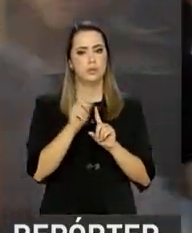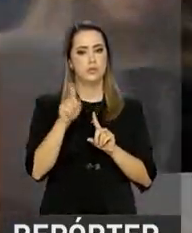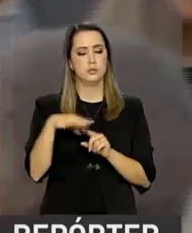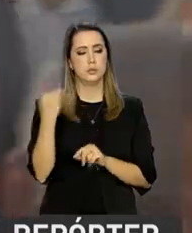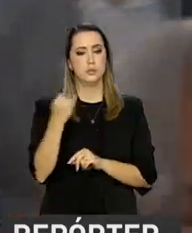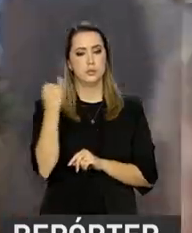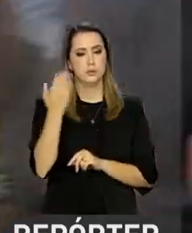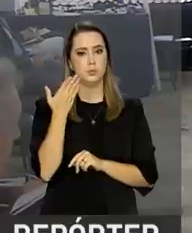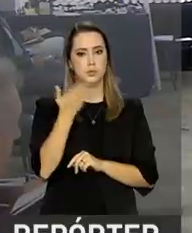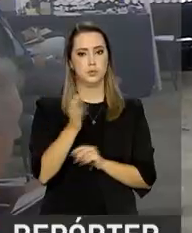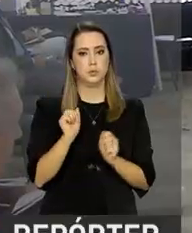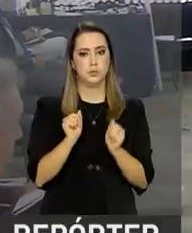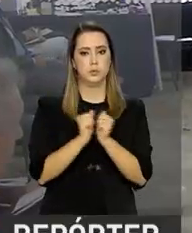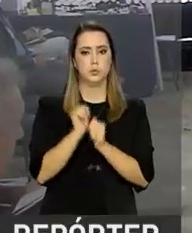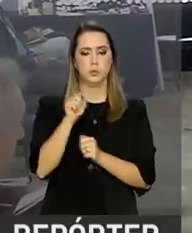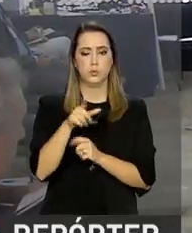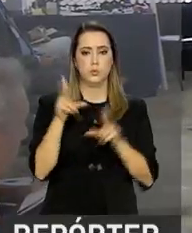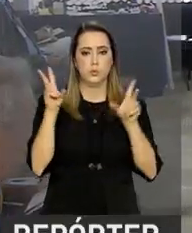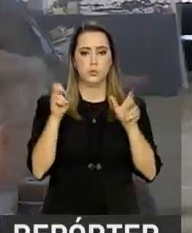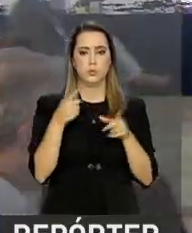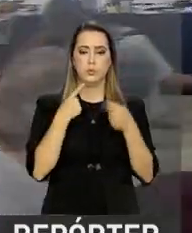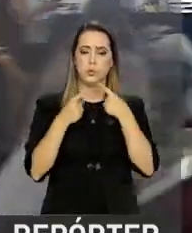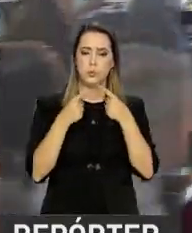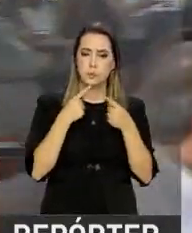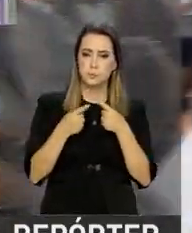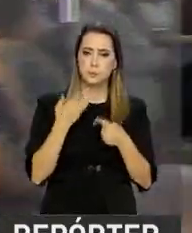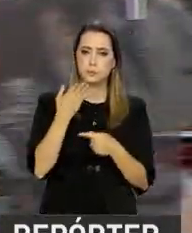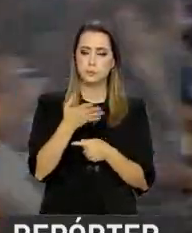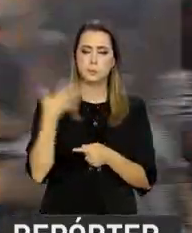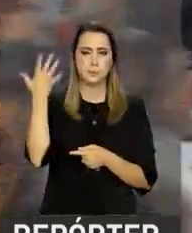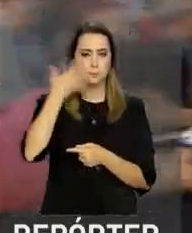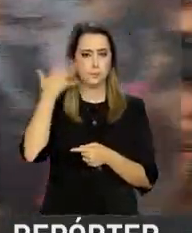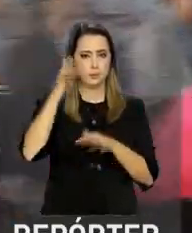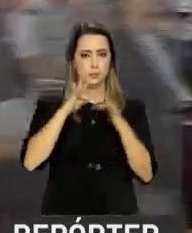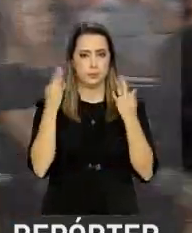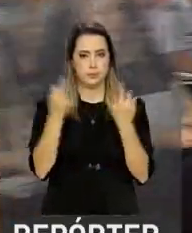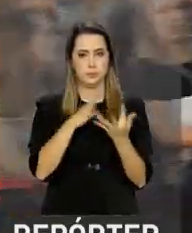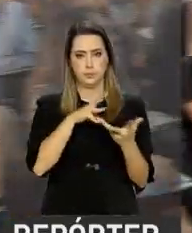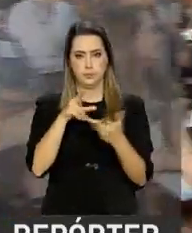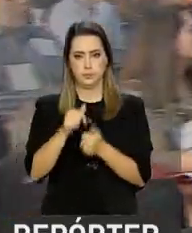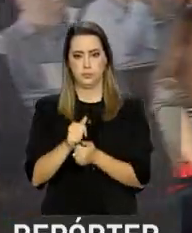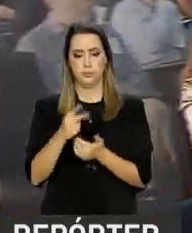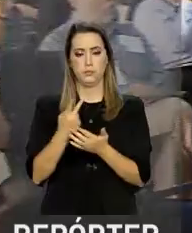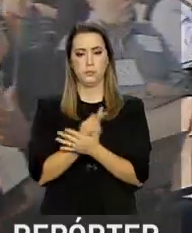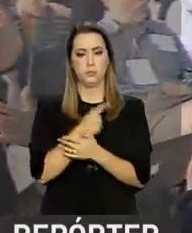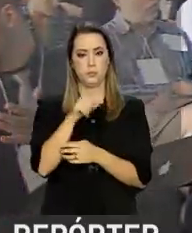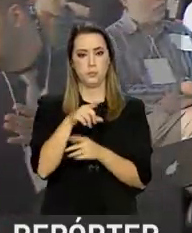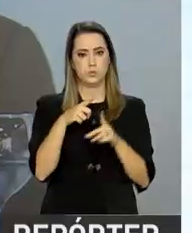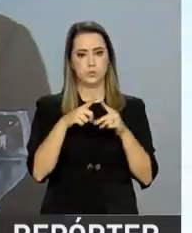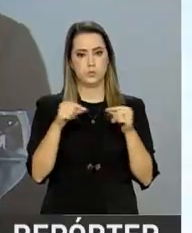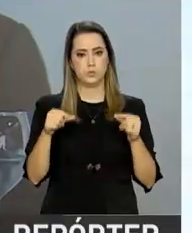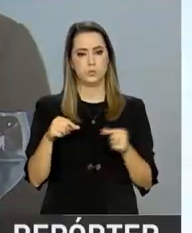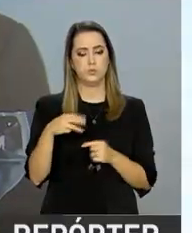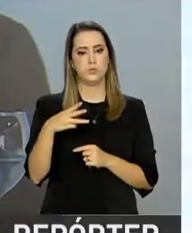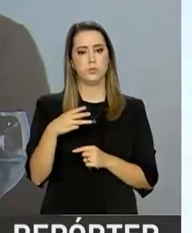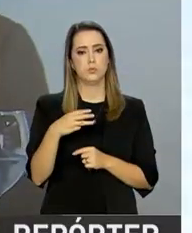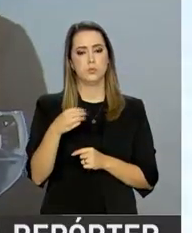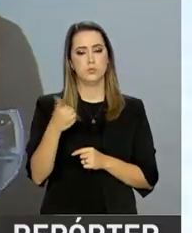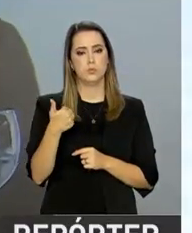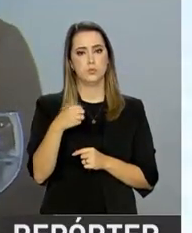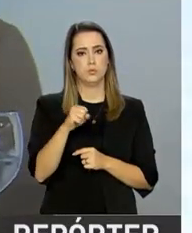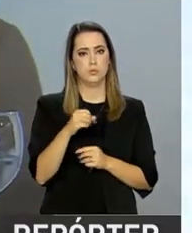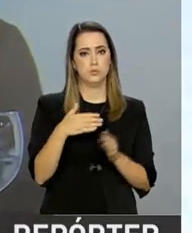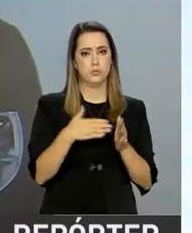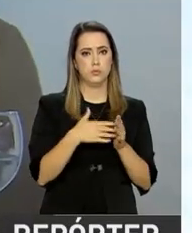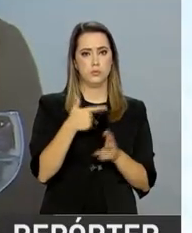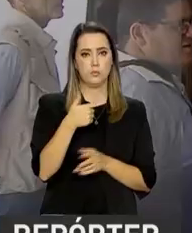rios urbanos. O assunto será um dos temas abordados no Fórum Mundial da Água, que vai ser realizado em Brasília entre os dias 18